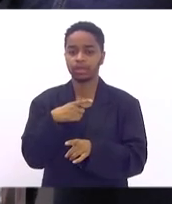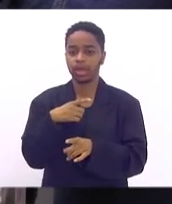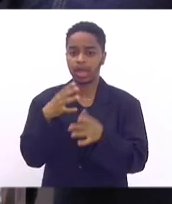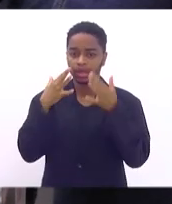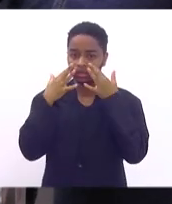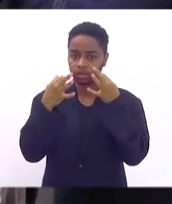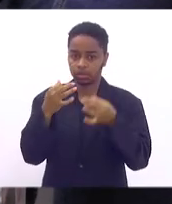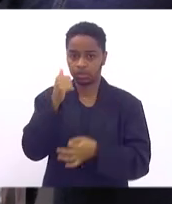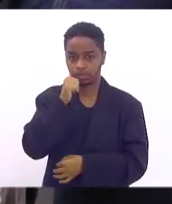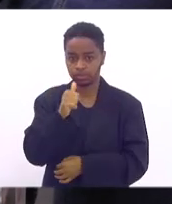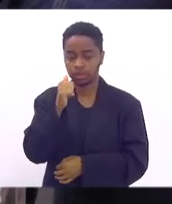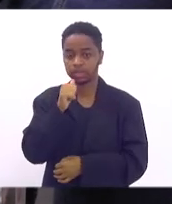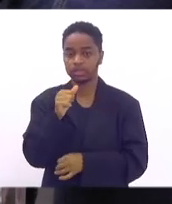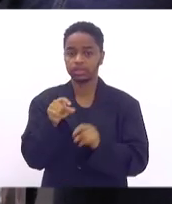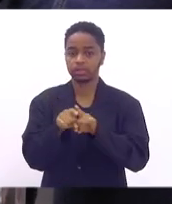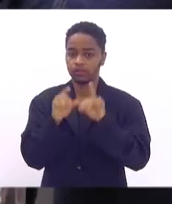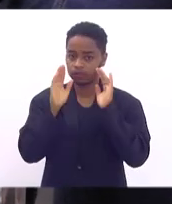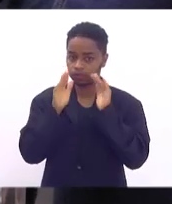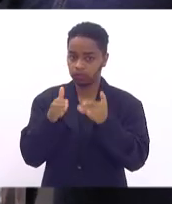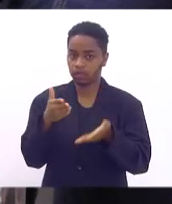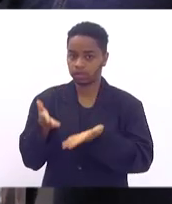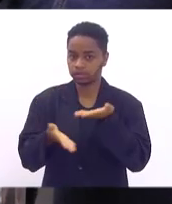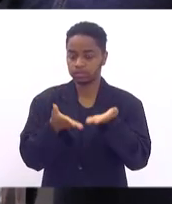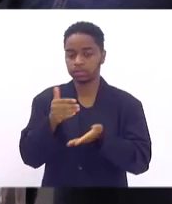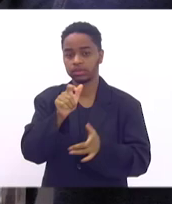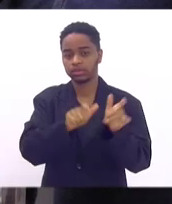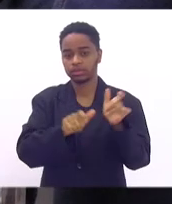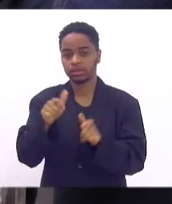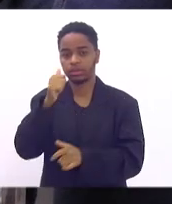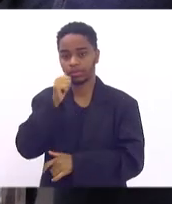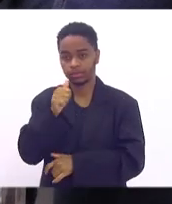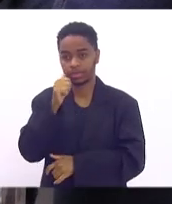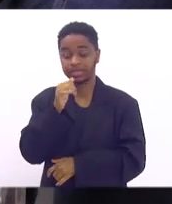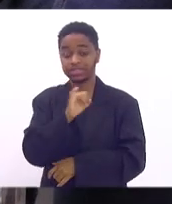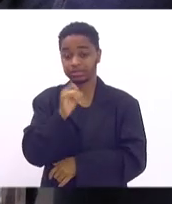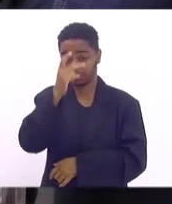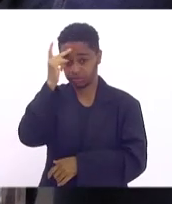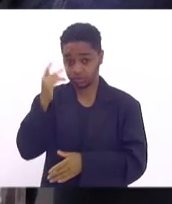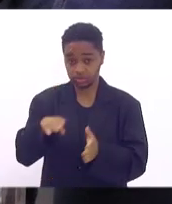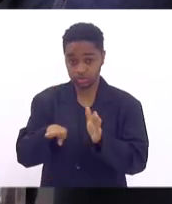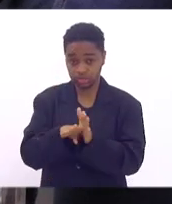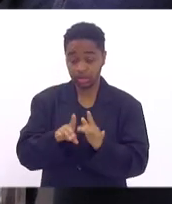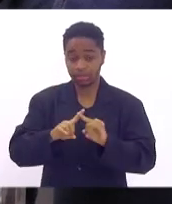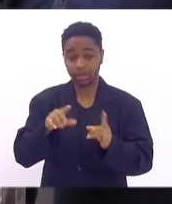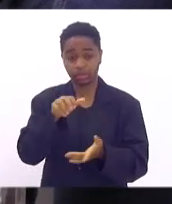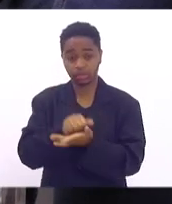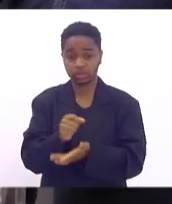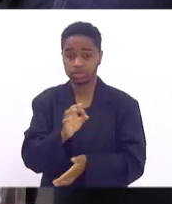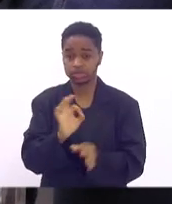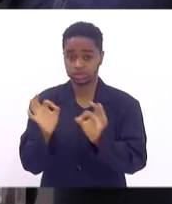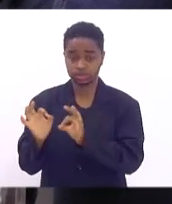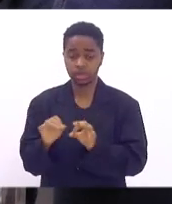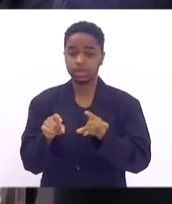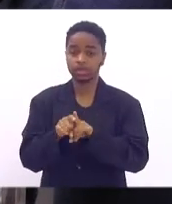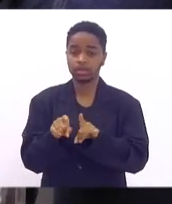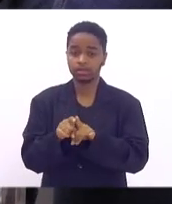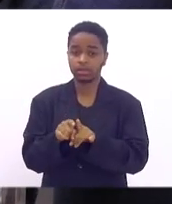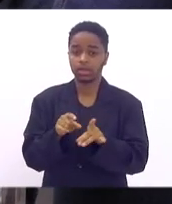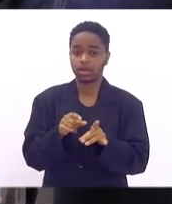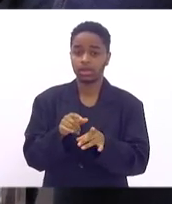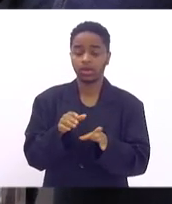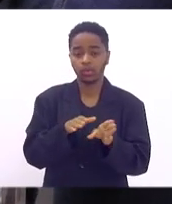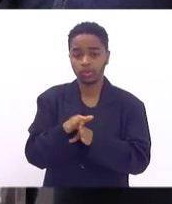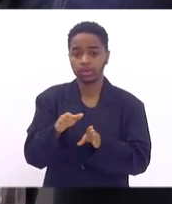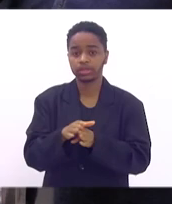que é uma ouvidoria exclusiva para atender mulheres. Então, se a pessoa chega sem um registro de ocorrência, ela é orientada respeitando o princípio da autonomia